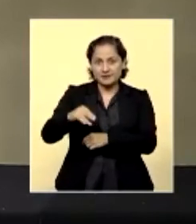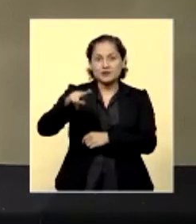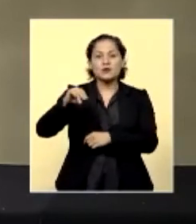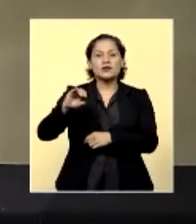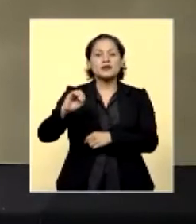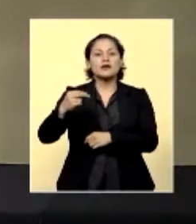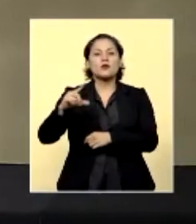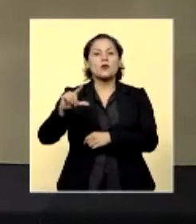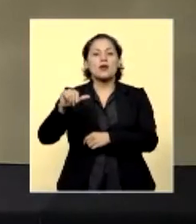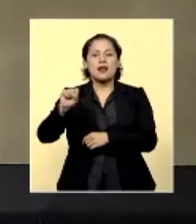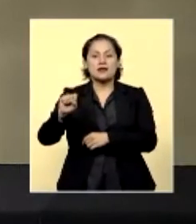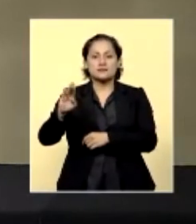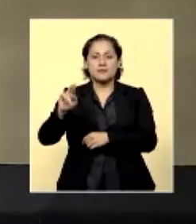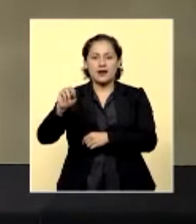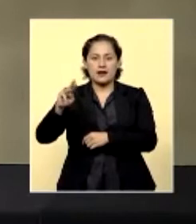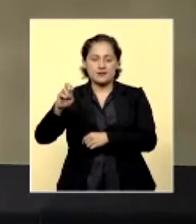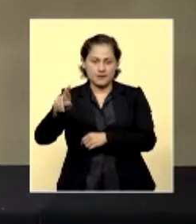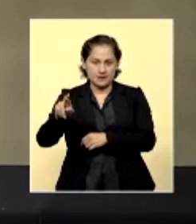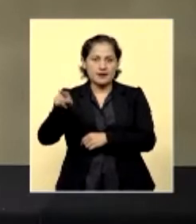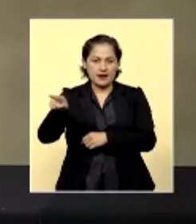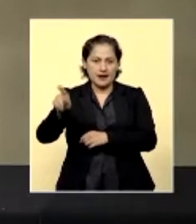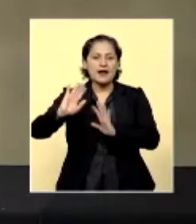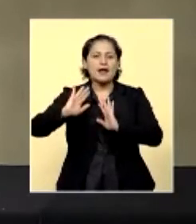profesor Nicholas Briner já agradeceu